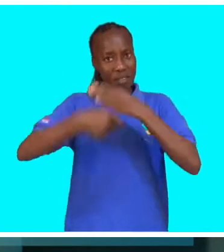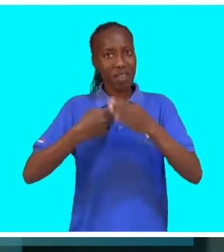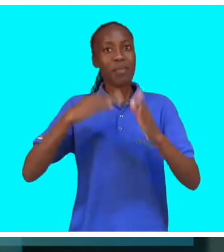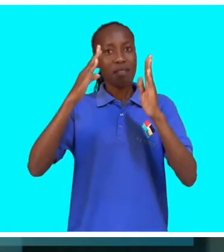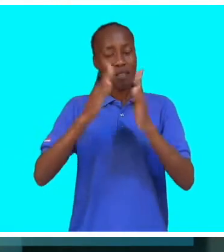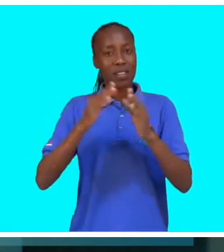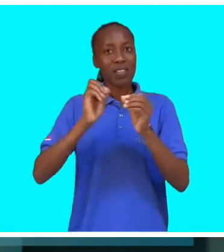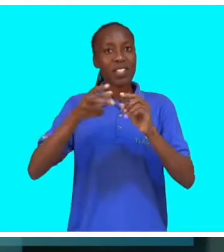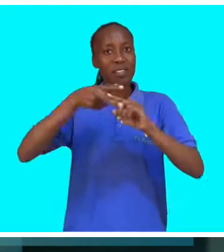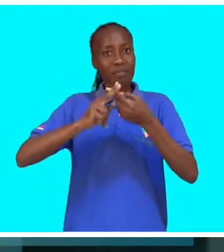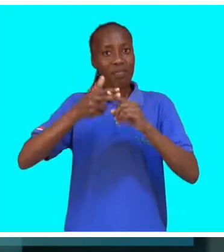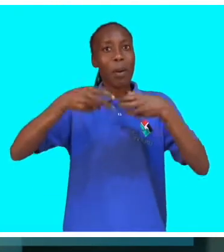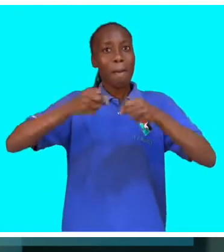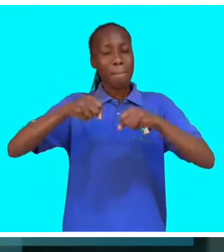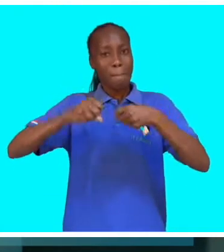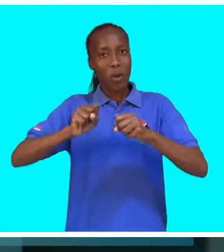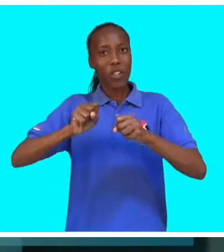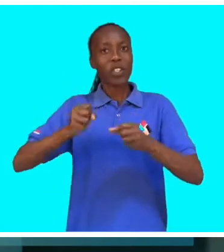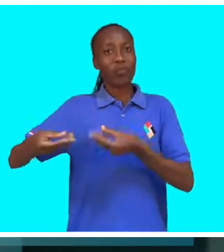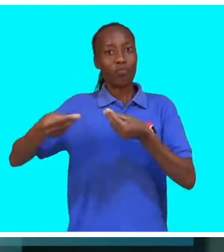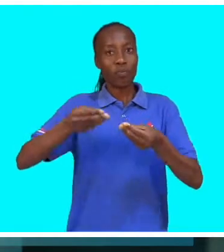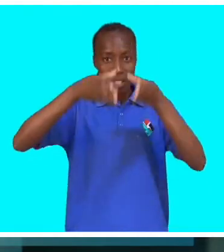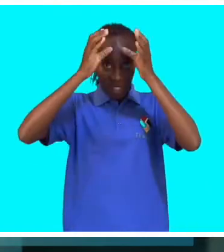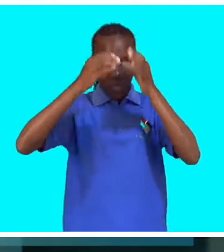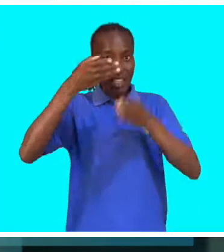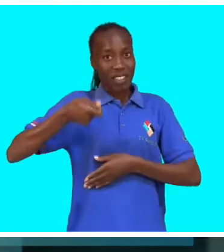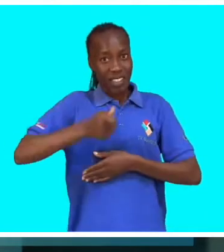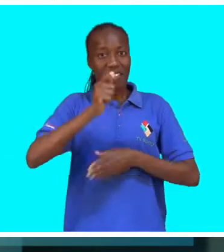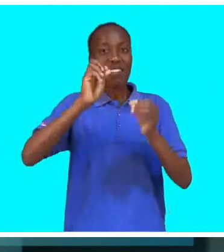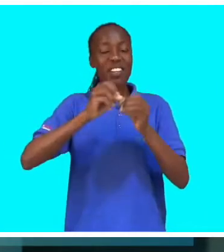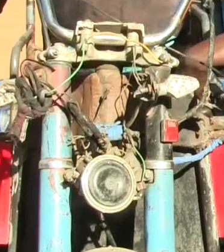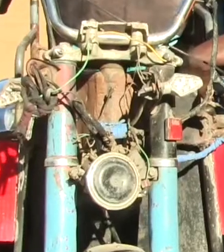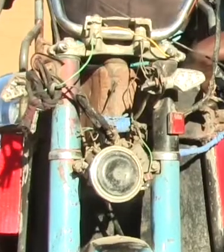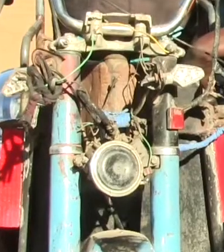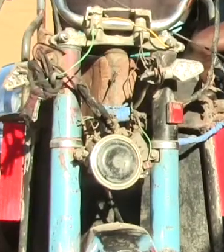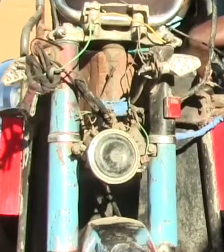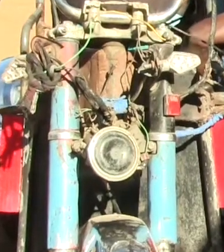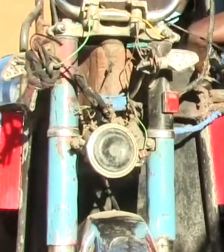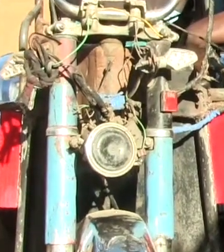casa, vou te fazer uma moto. Eu fiz para lá no Kilimane. Ele está fazendo táxi lá mesmo.